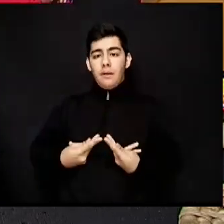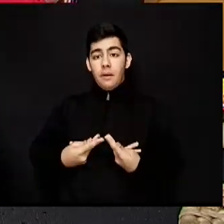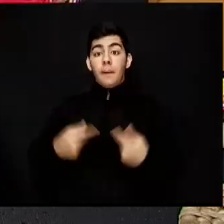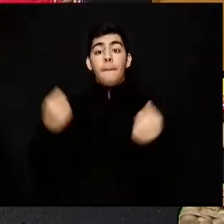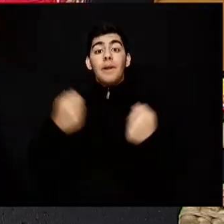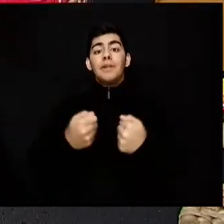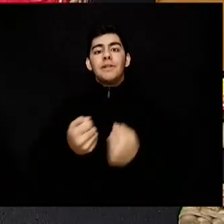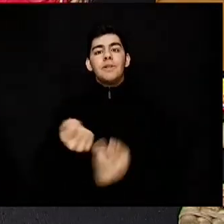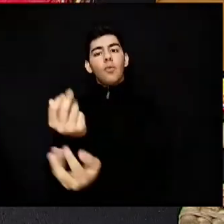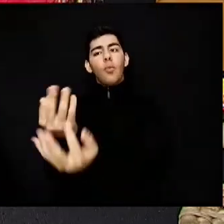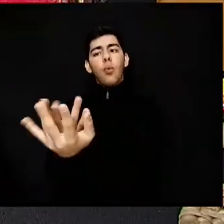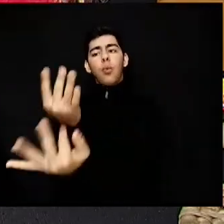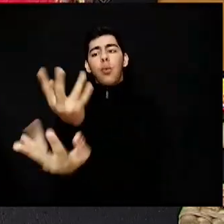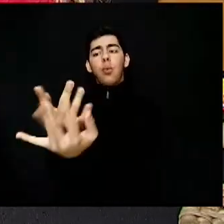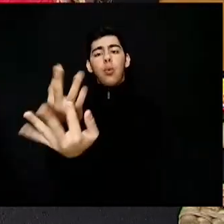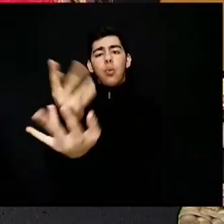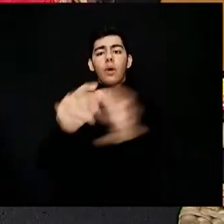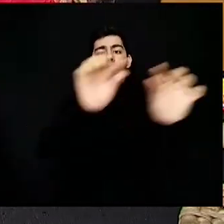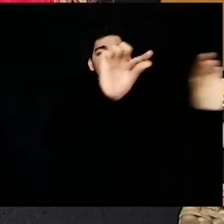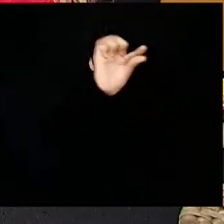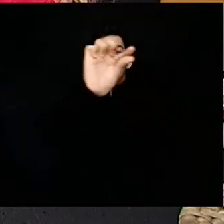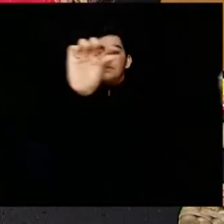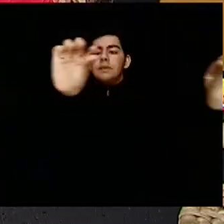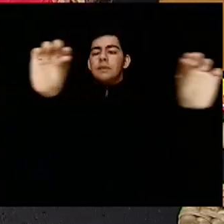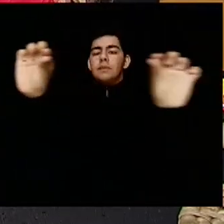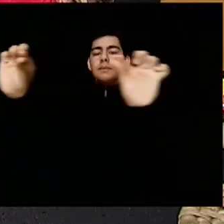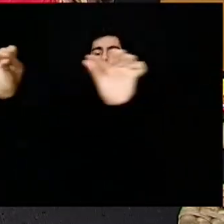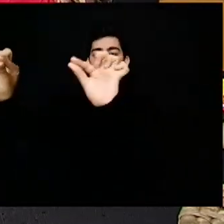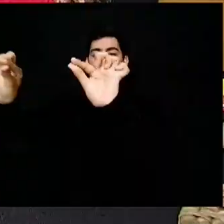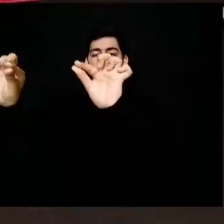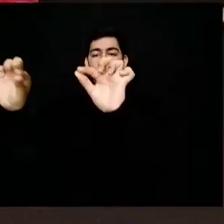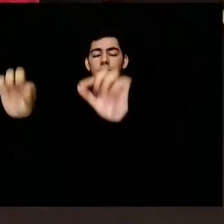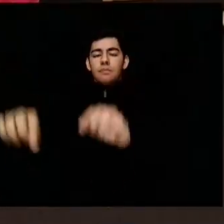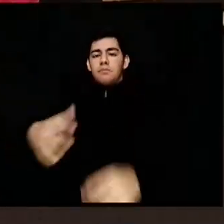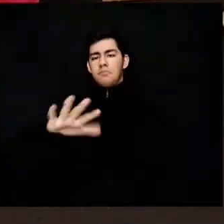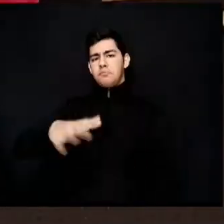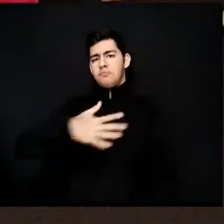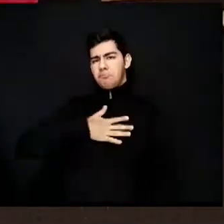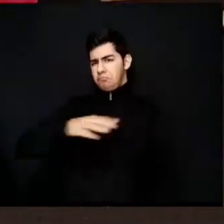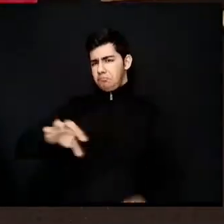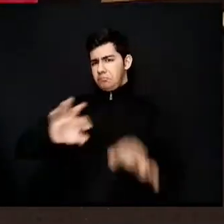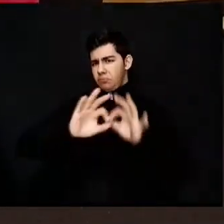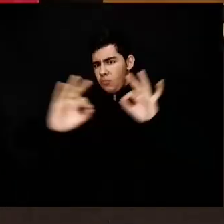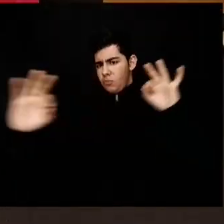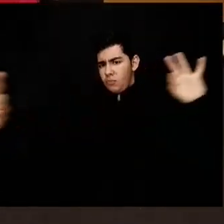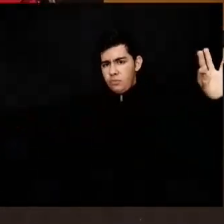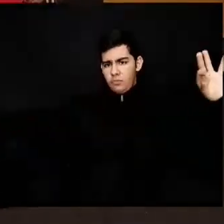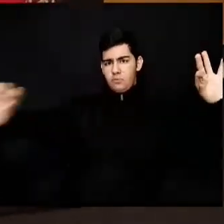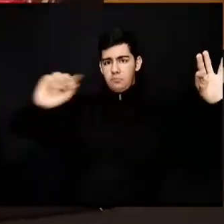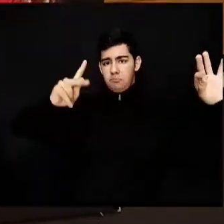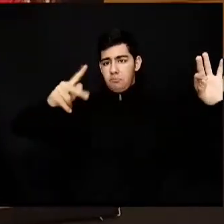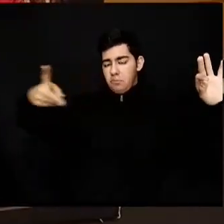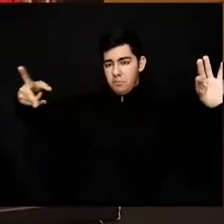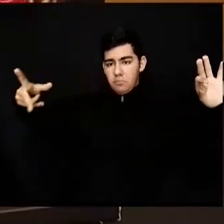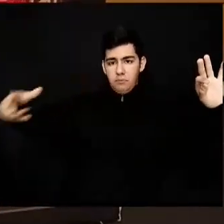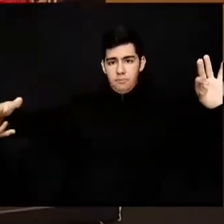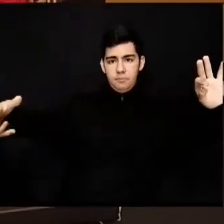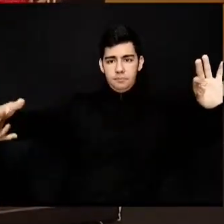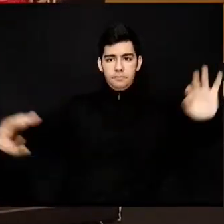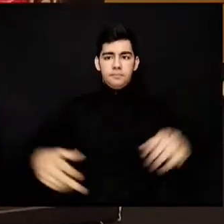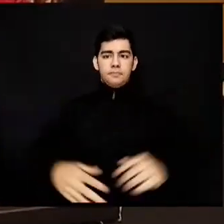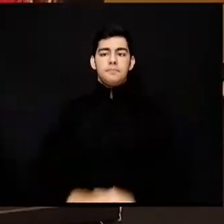aí ficou, né? Esse foi um tamanho que eu achei ok. Nós vamos unir as duas